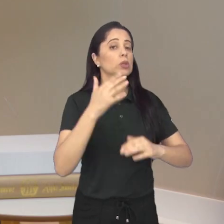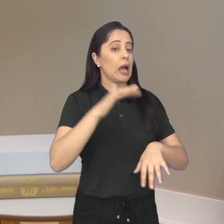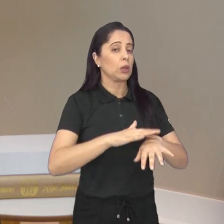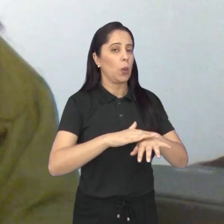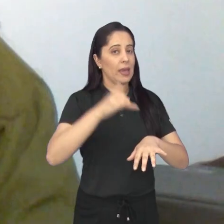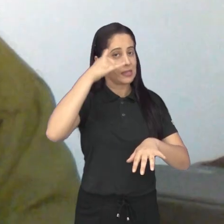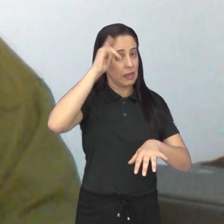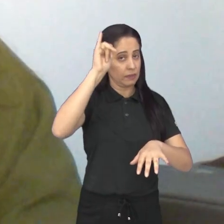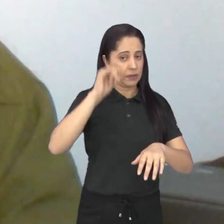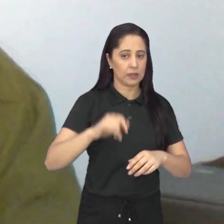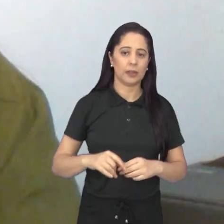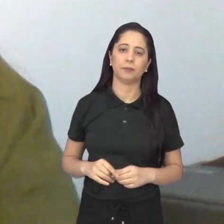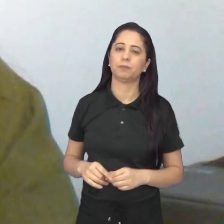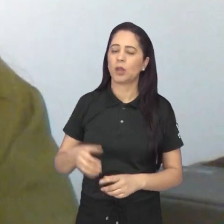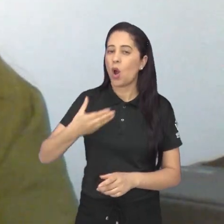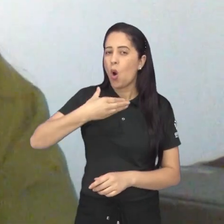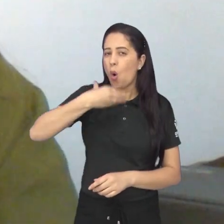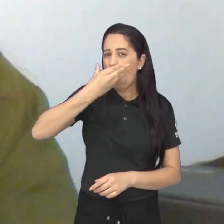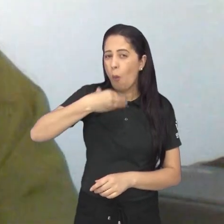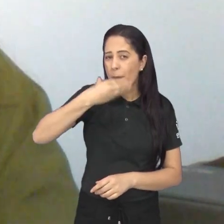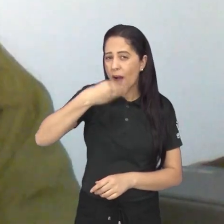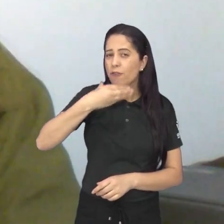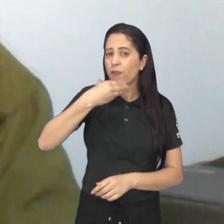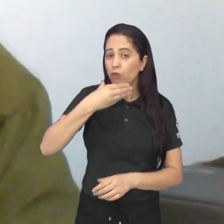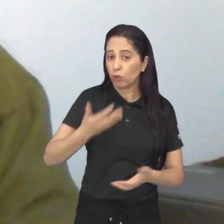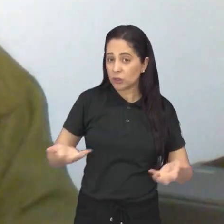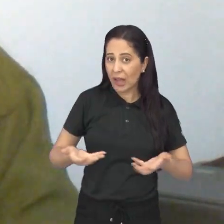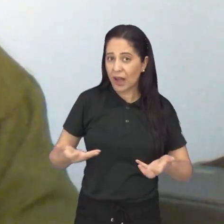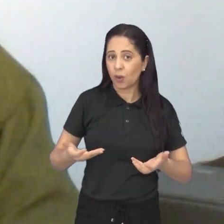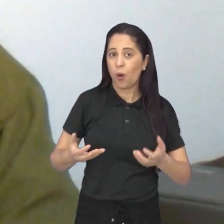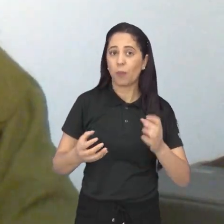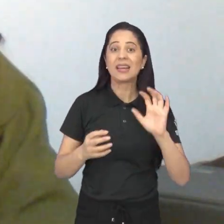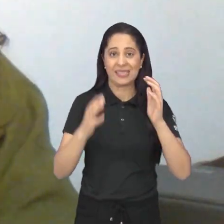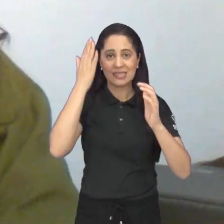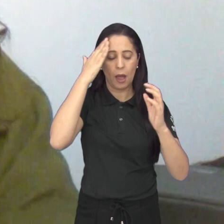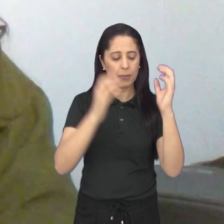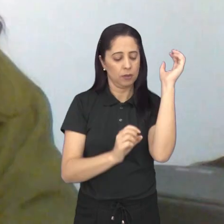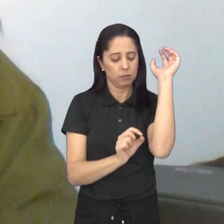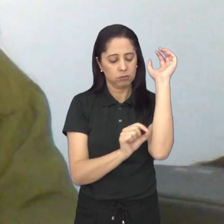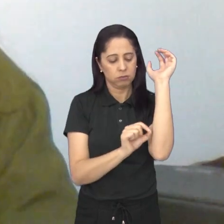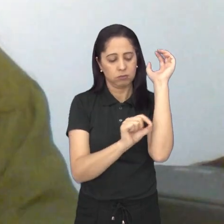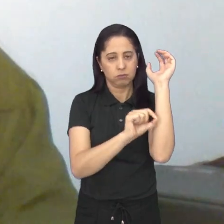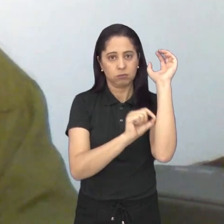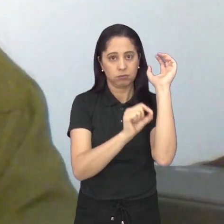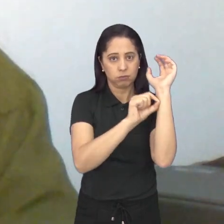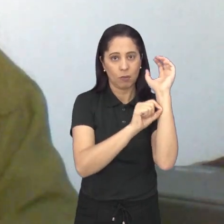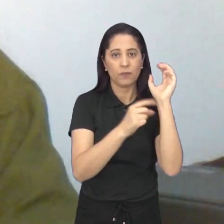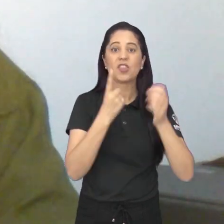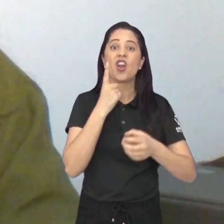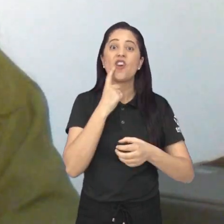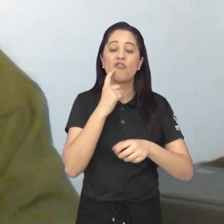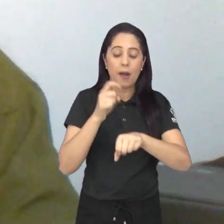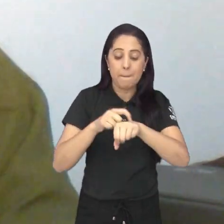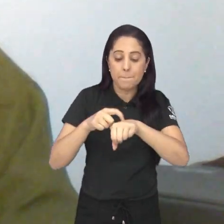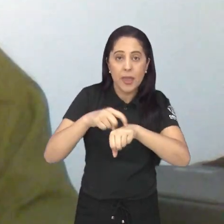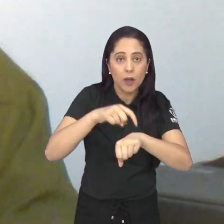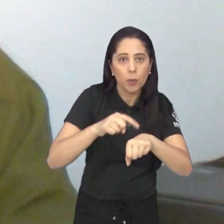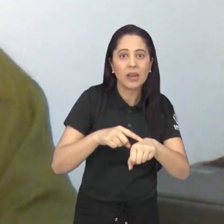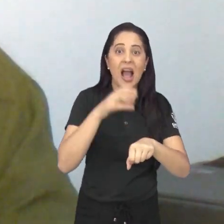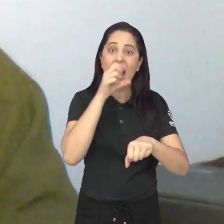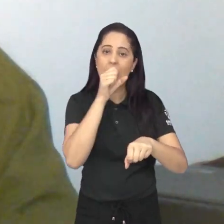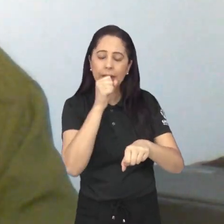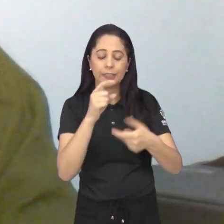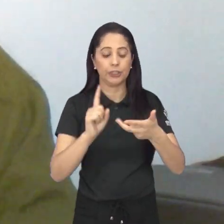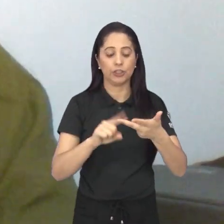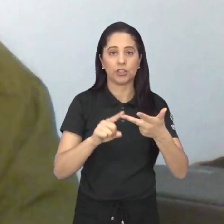antioxidante? Olha, é uma fruta que é nossa, que está na época agora, jabuticaba, super antioxidante, morango, a gente está encontrando bastante,